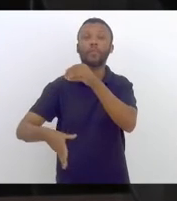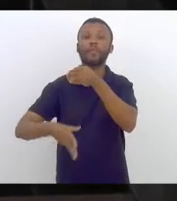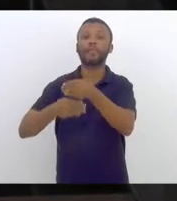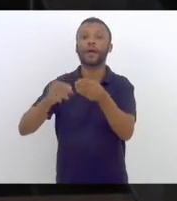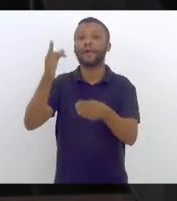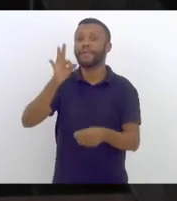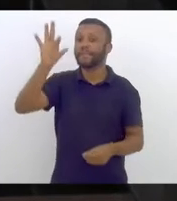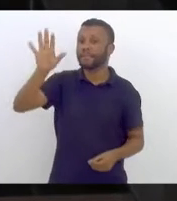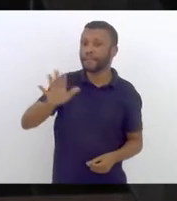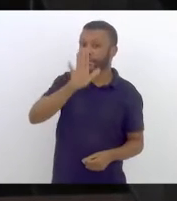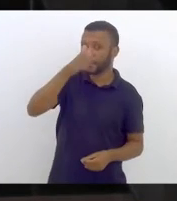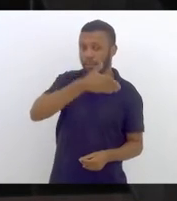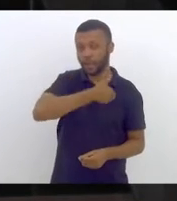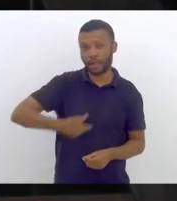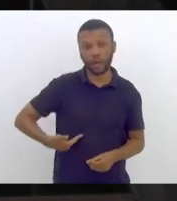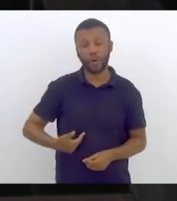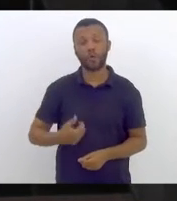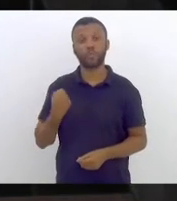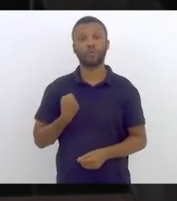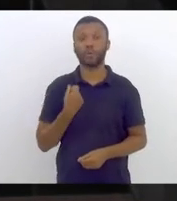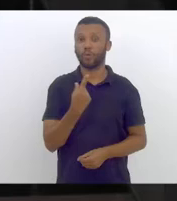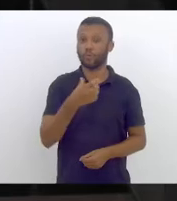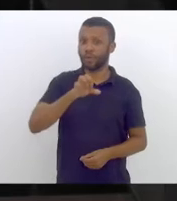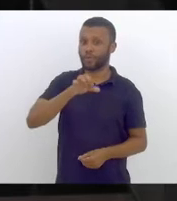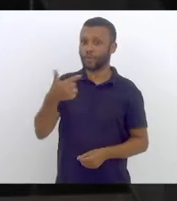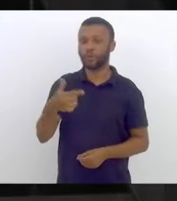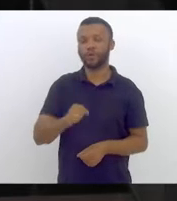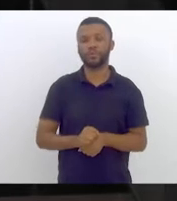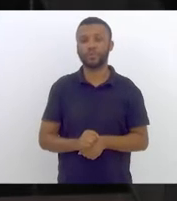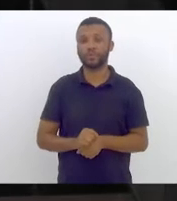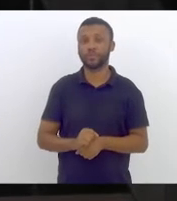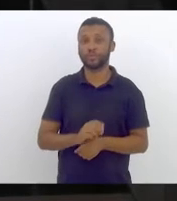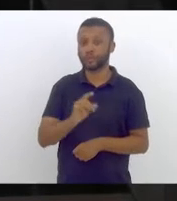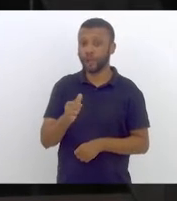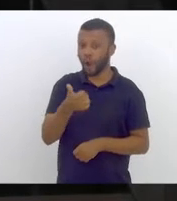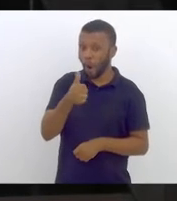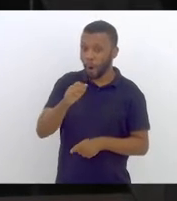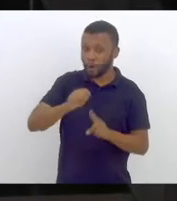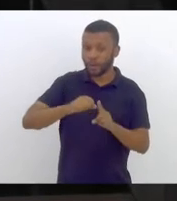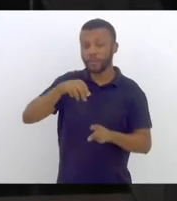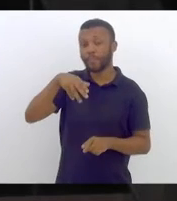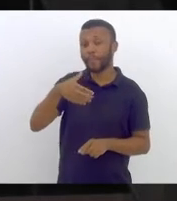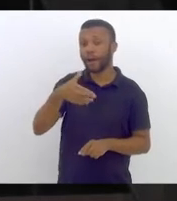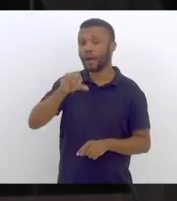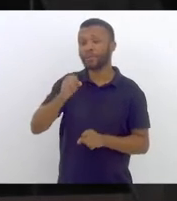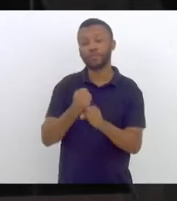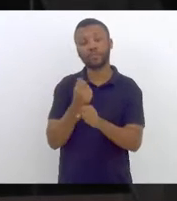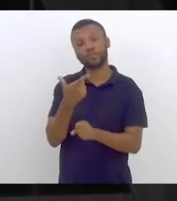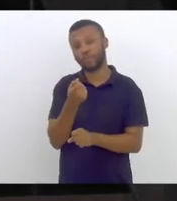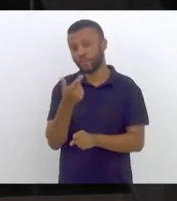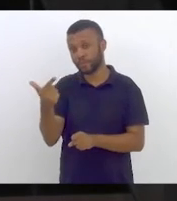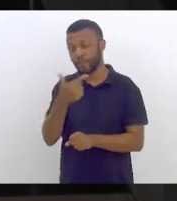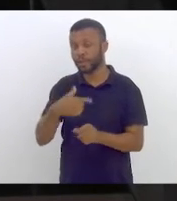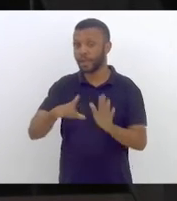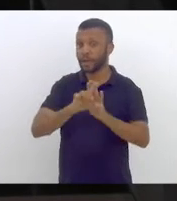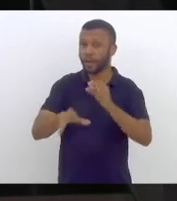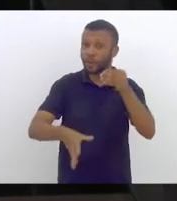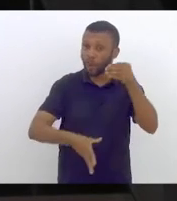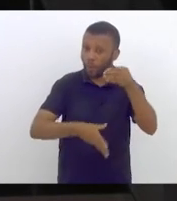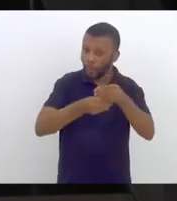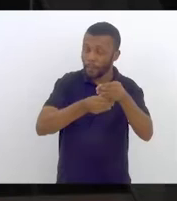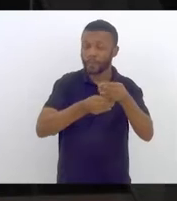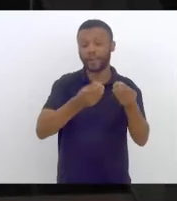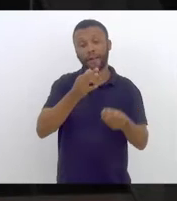Federal 192, de 11 de março de 22, e pela Lei Complementar Federal